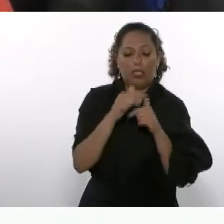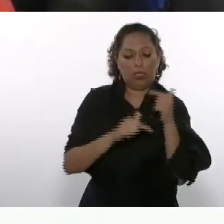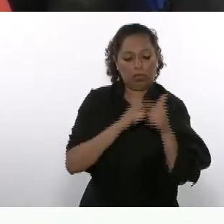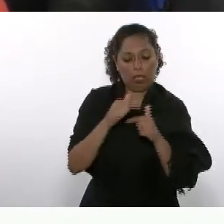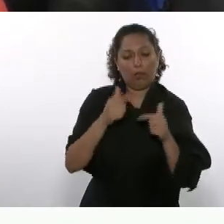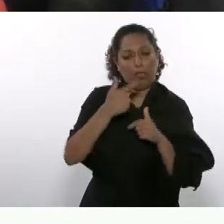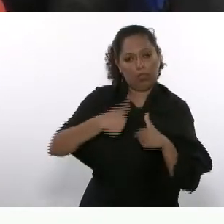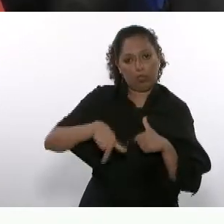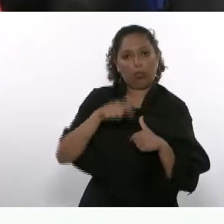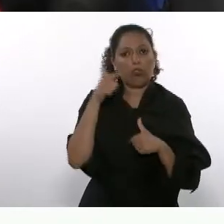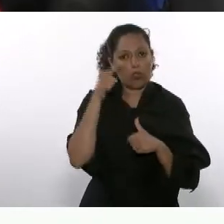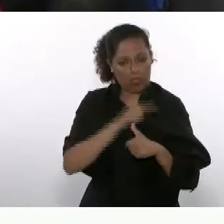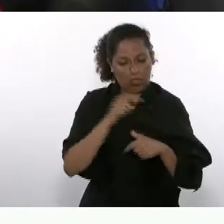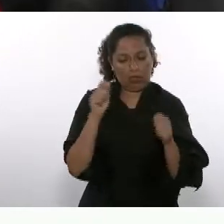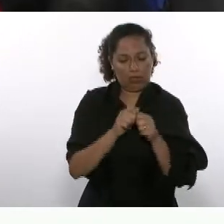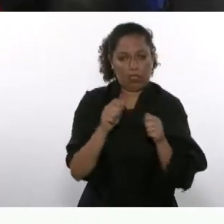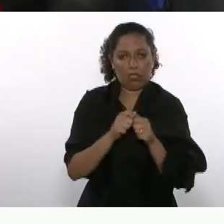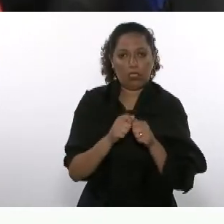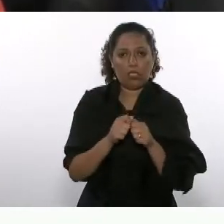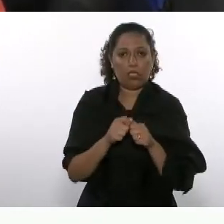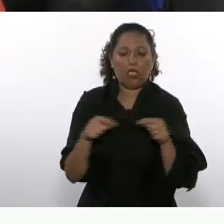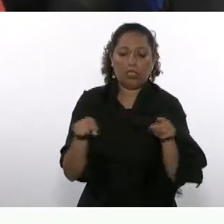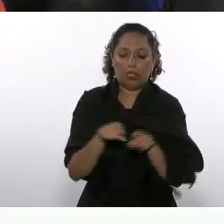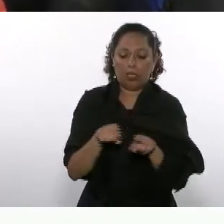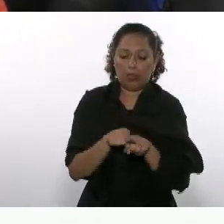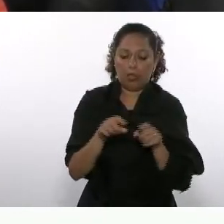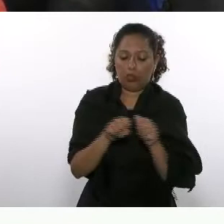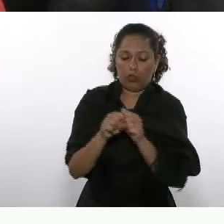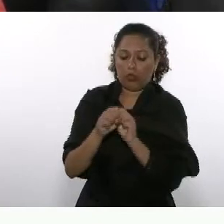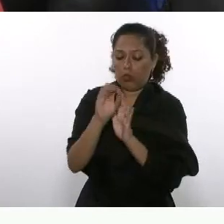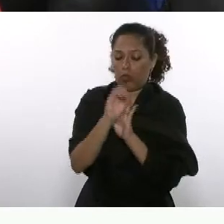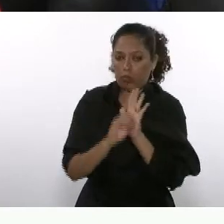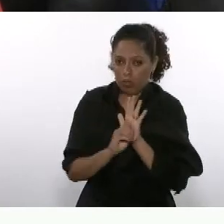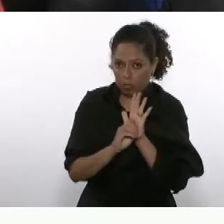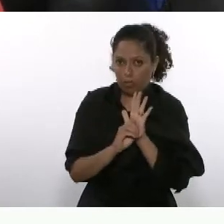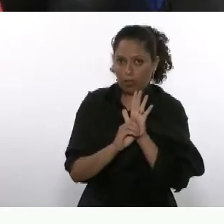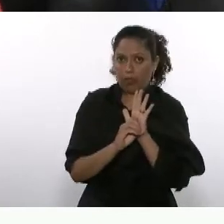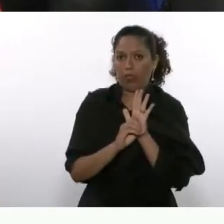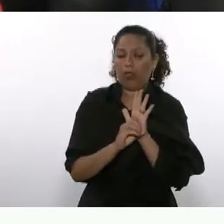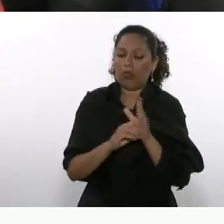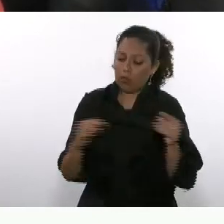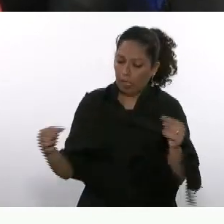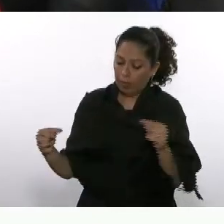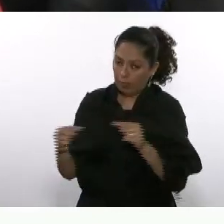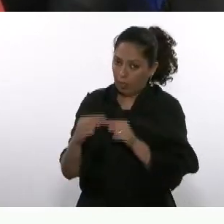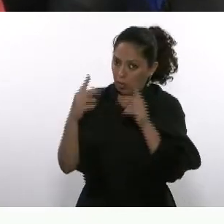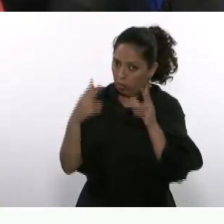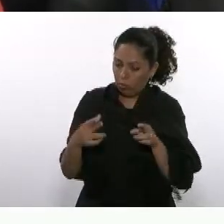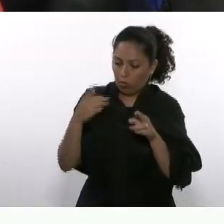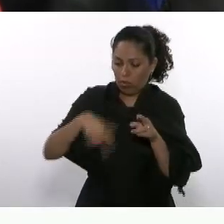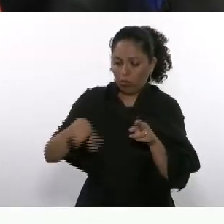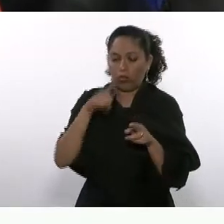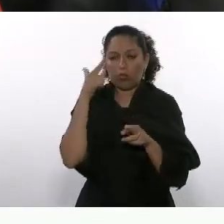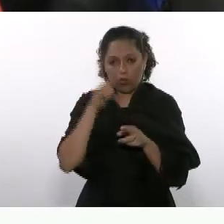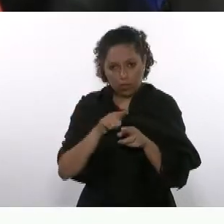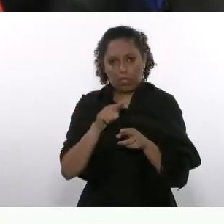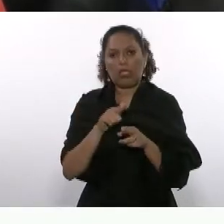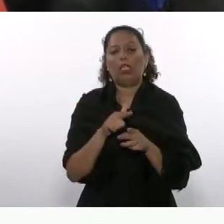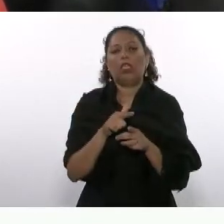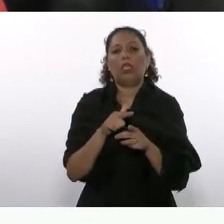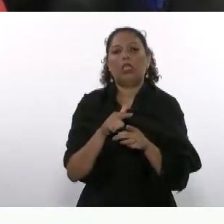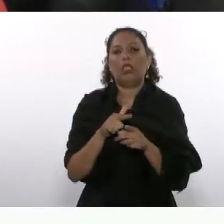somos capazes de executar, com um orçamento de fato compatível, a gente consegue de